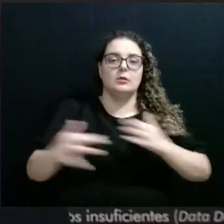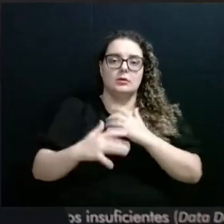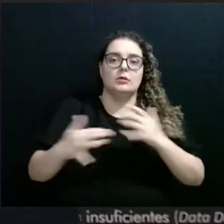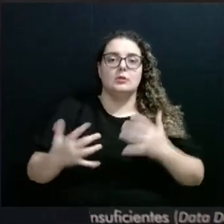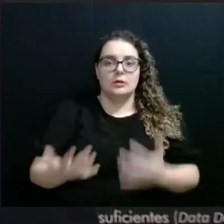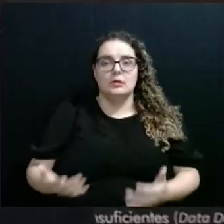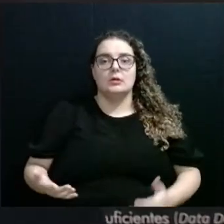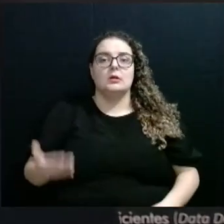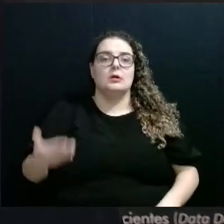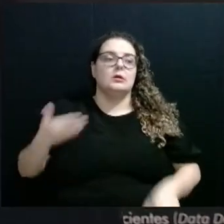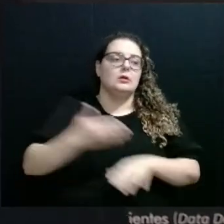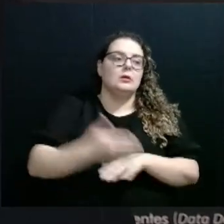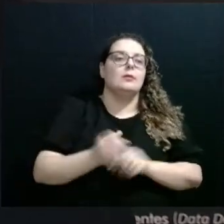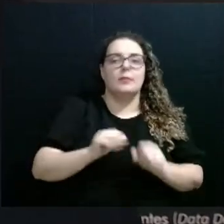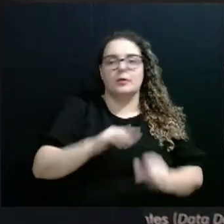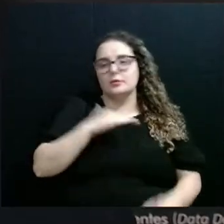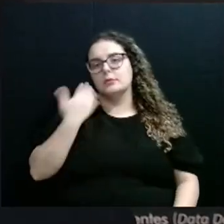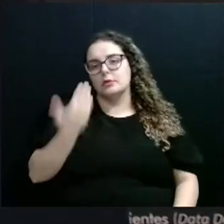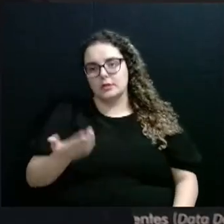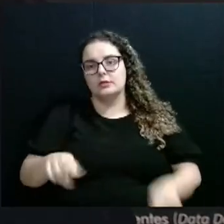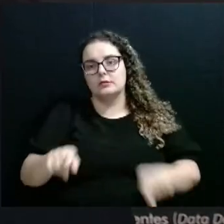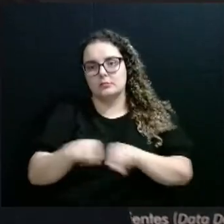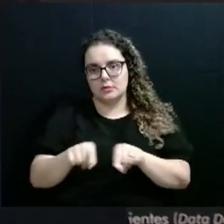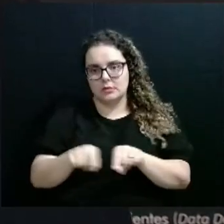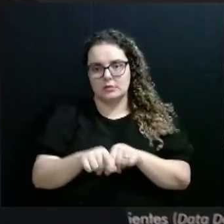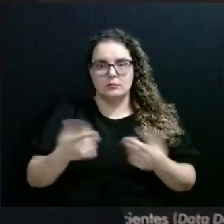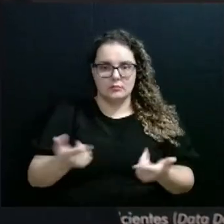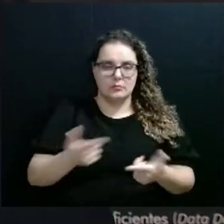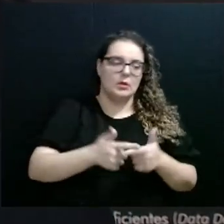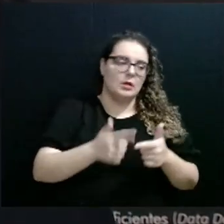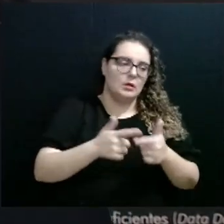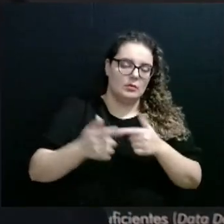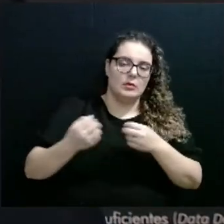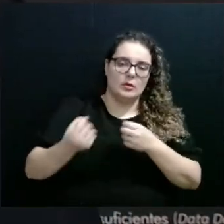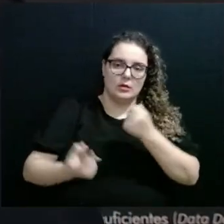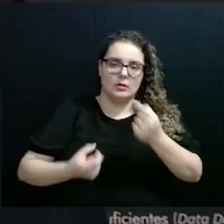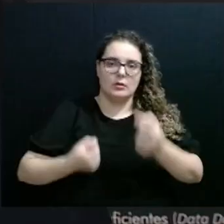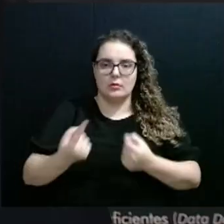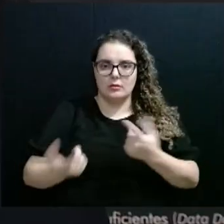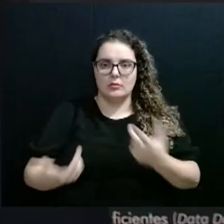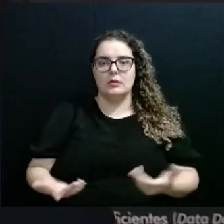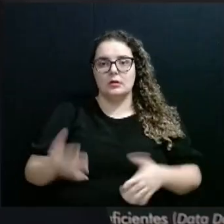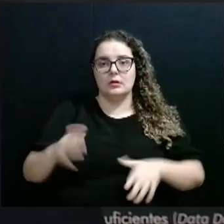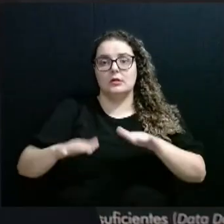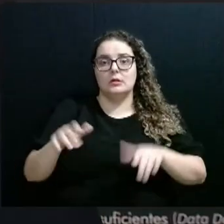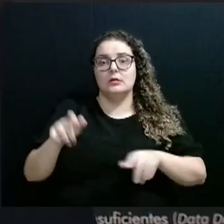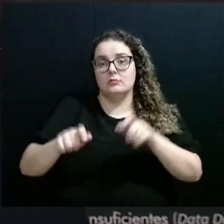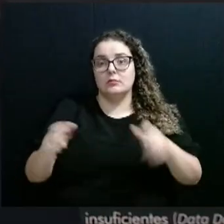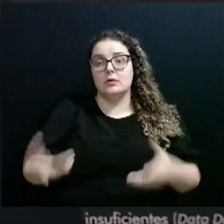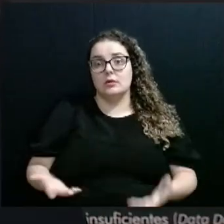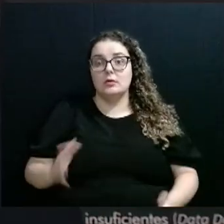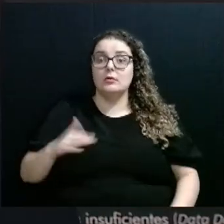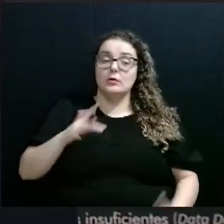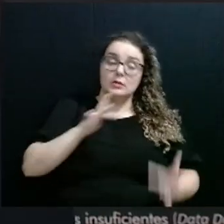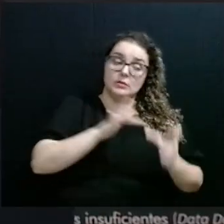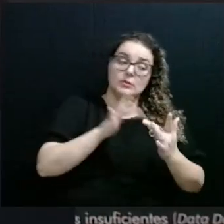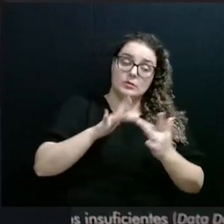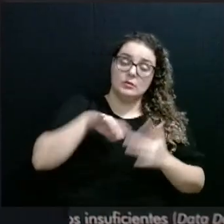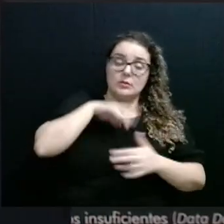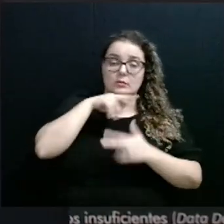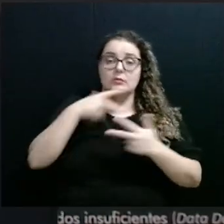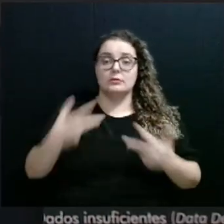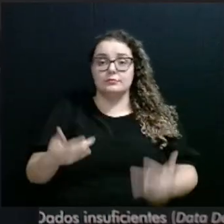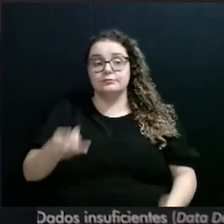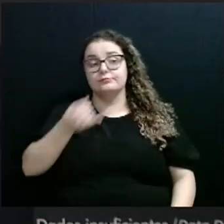ali e começam a causar alguns problemas nas cidades e muitas vezes as pessoas, quando têm contato com esses animais, infelizmente, elas